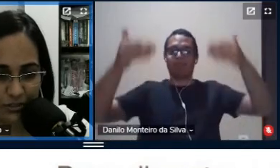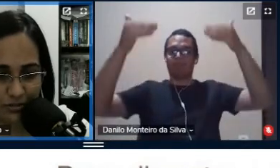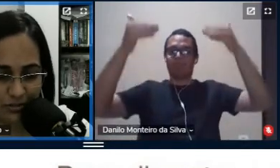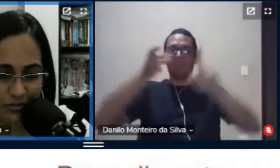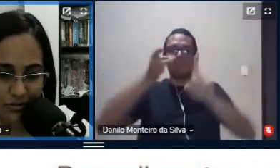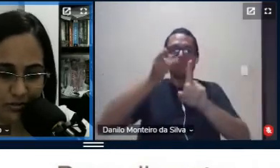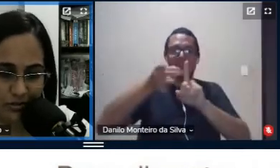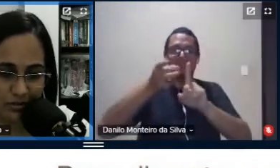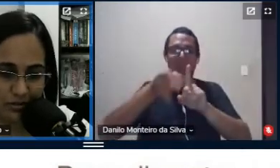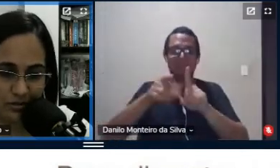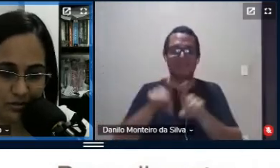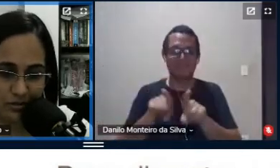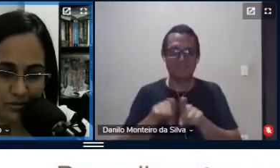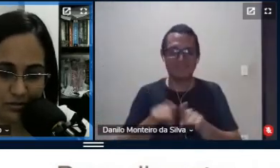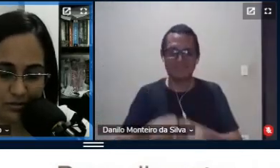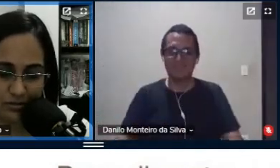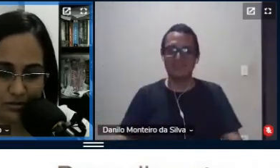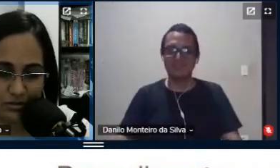Canete?